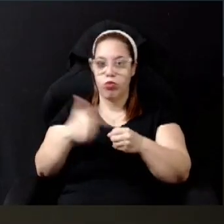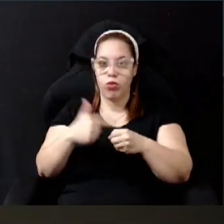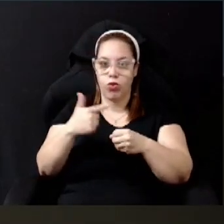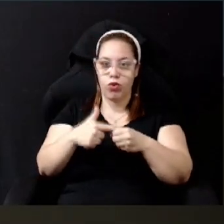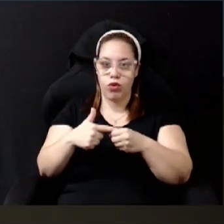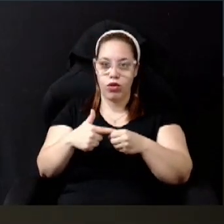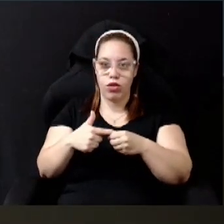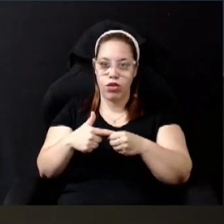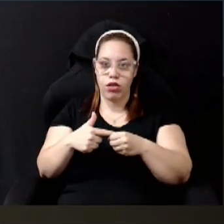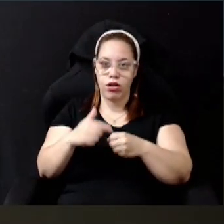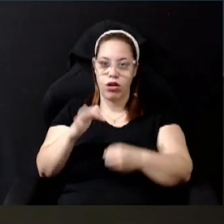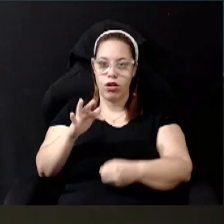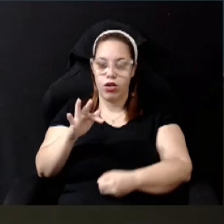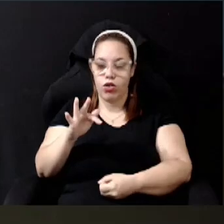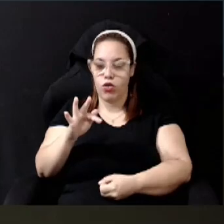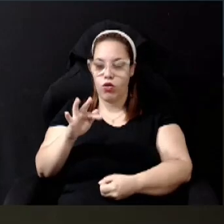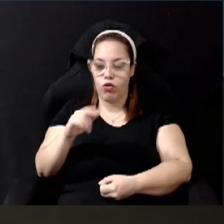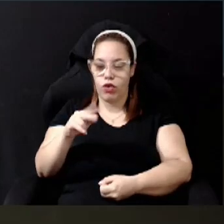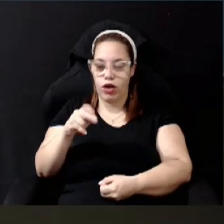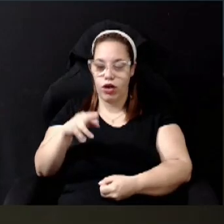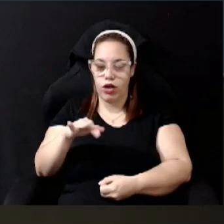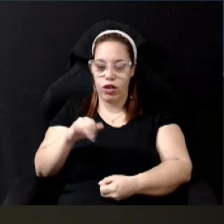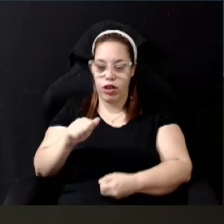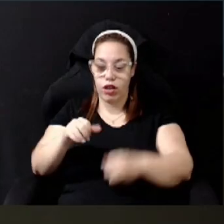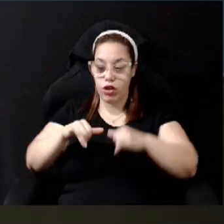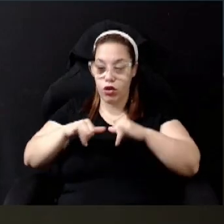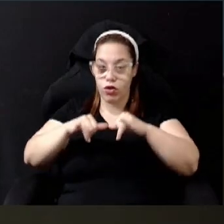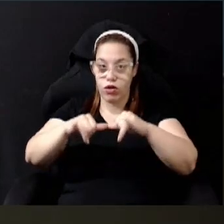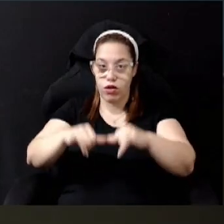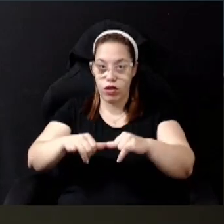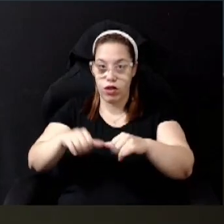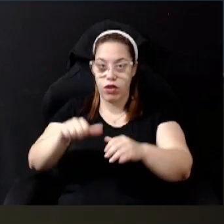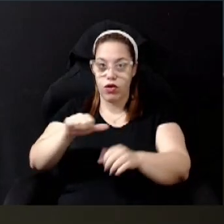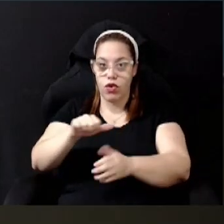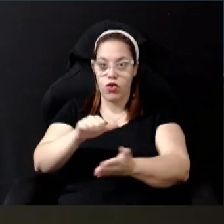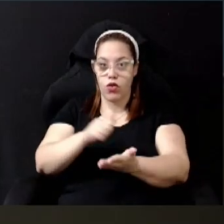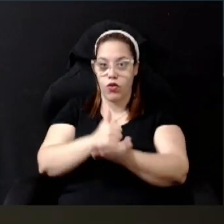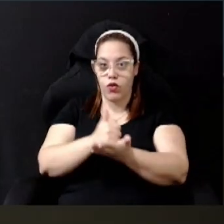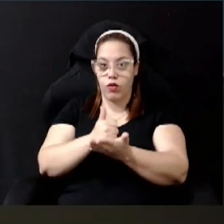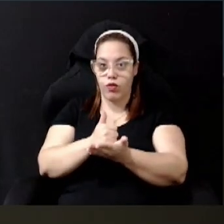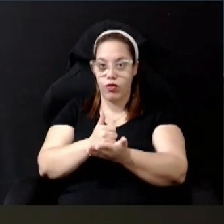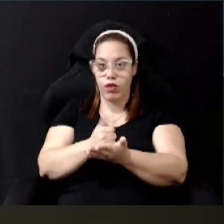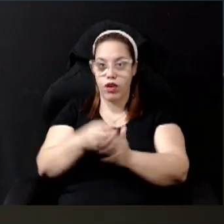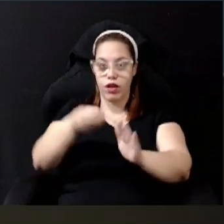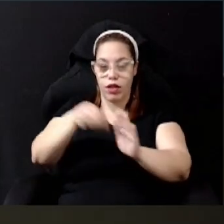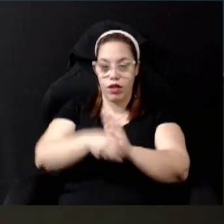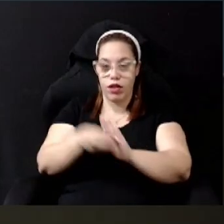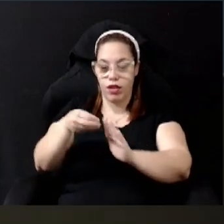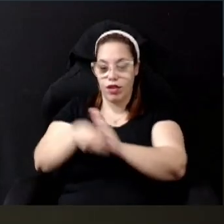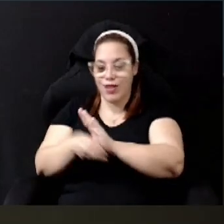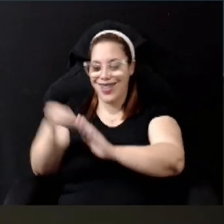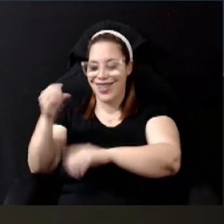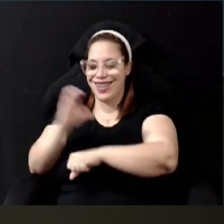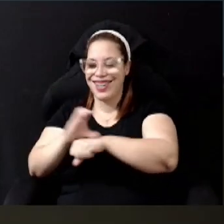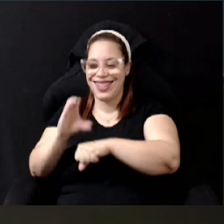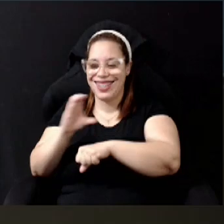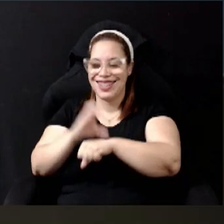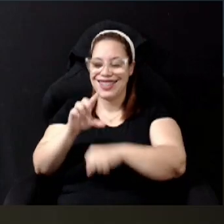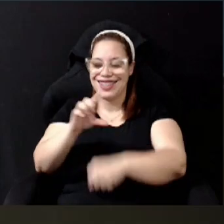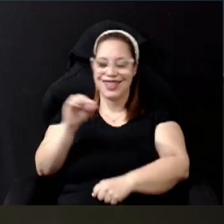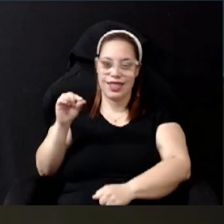funerária, supermercado e farmácia. Então a gente investiu maciçamente nesses cursos. A gente saiu dos